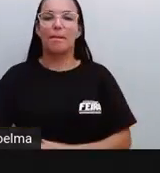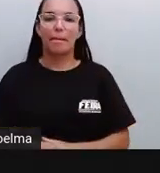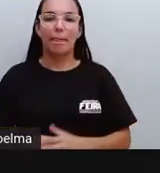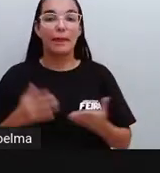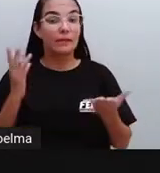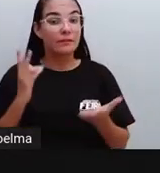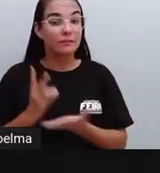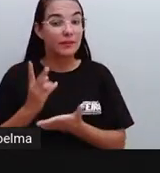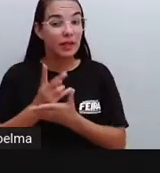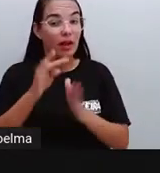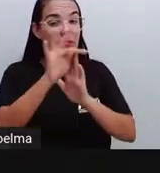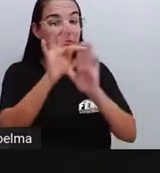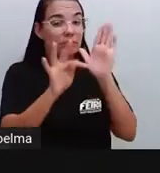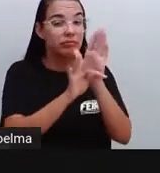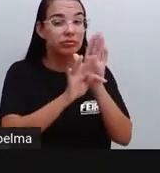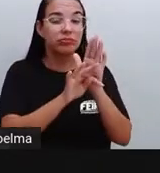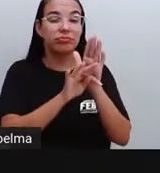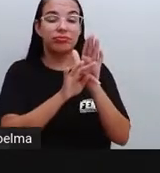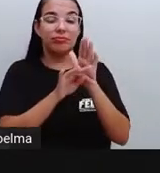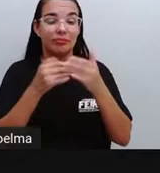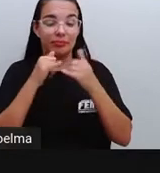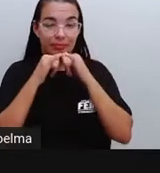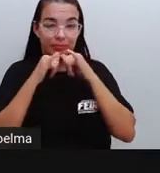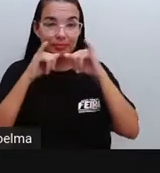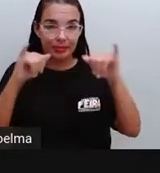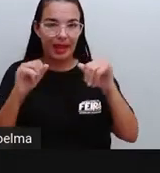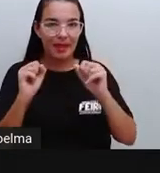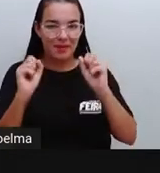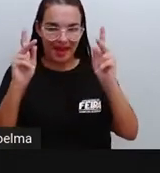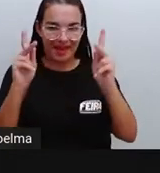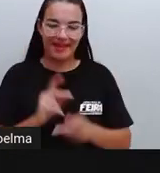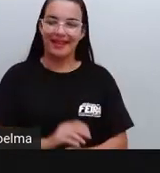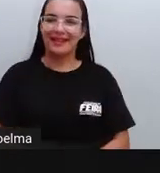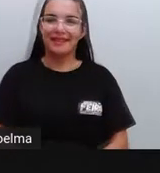dos textos publicitários, tá bom?